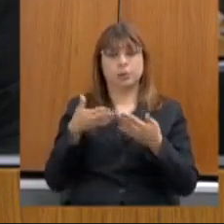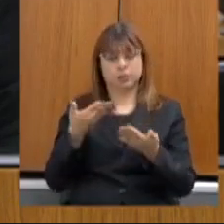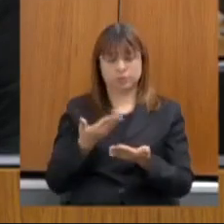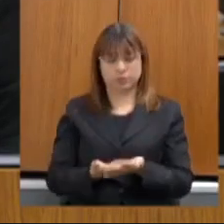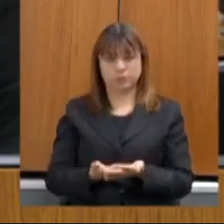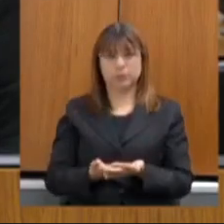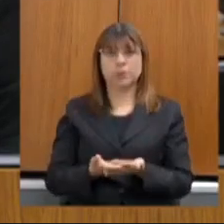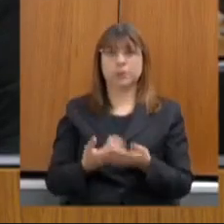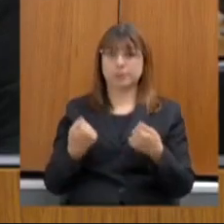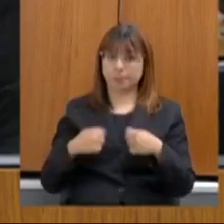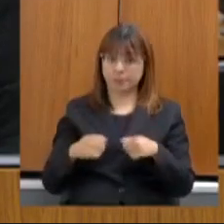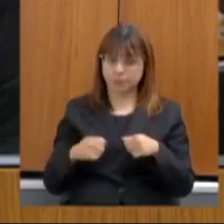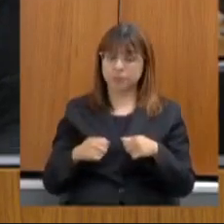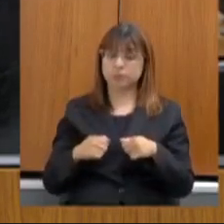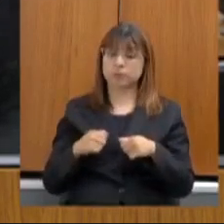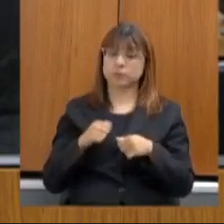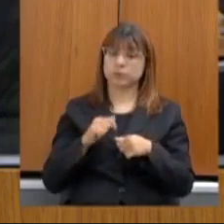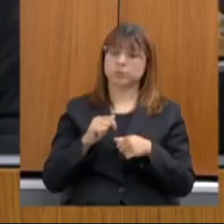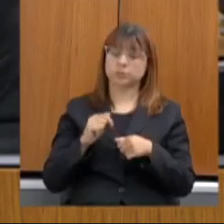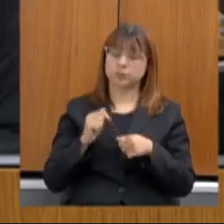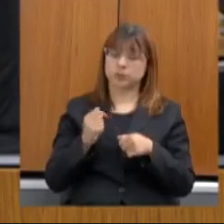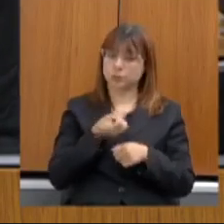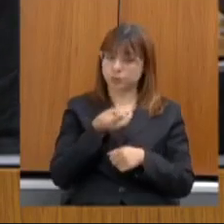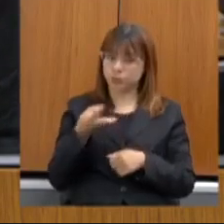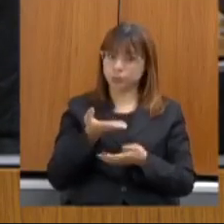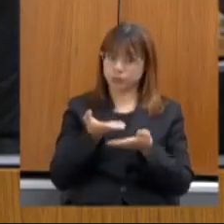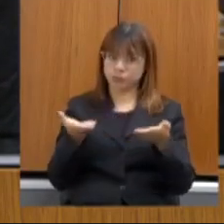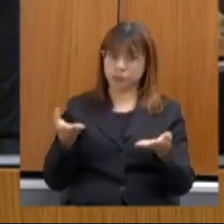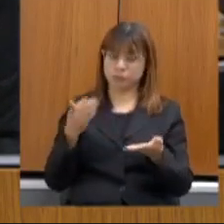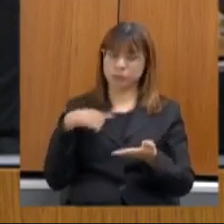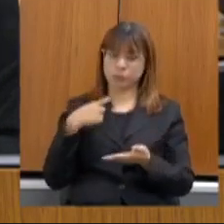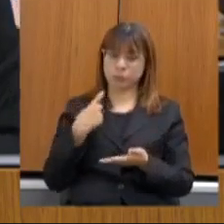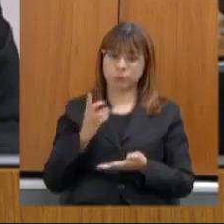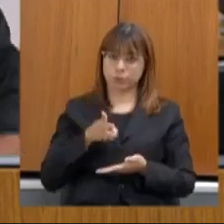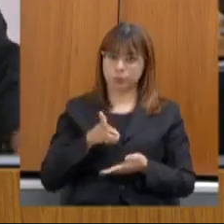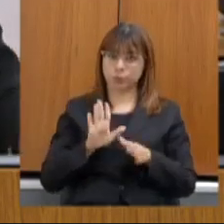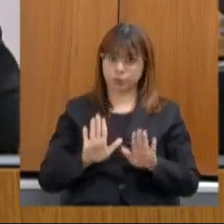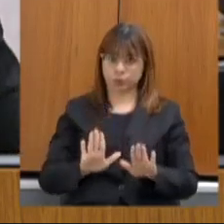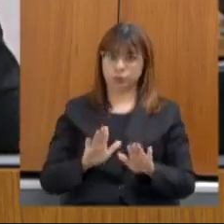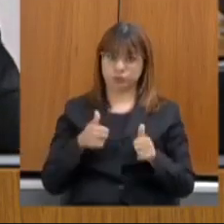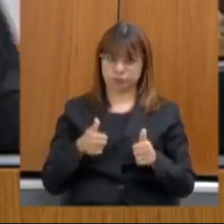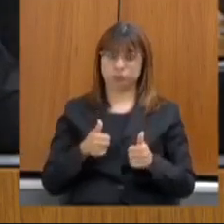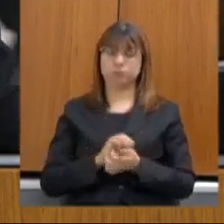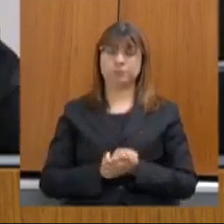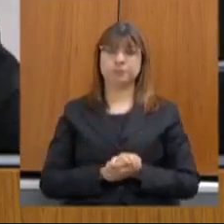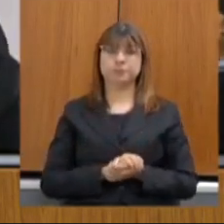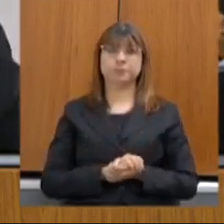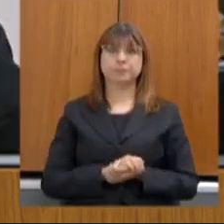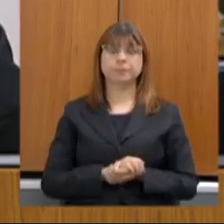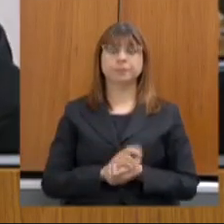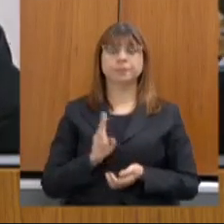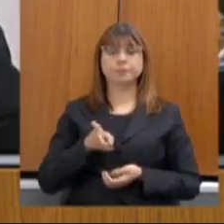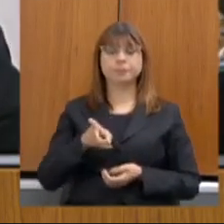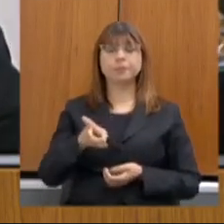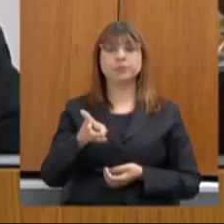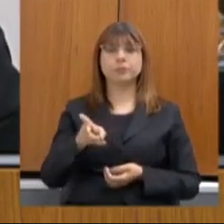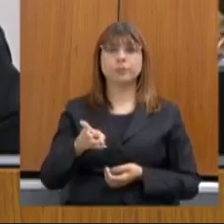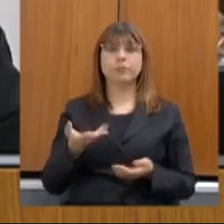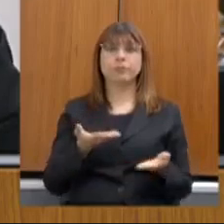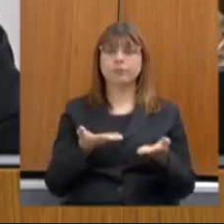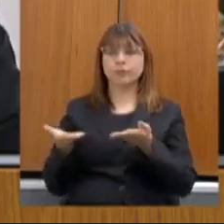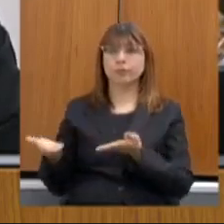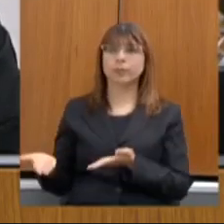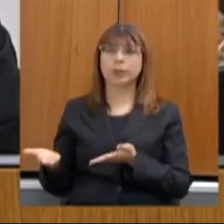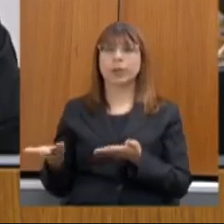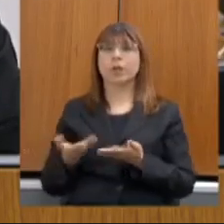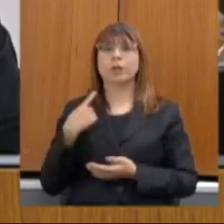para tanto precisamos desse khorun que nós temos neste momento tá dando sequência encaminho